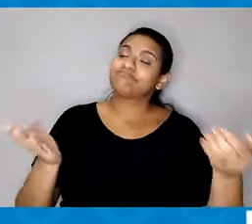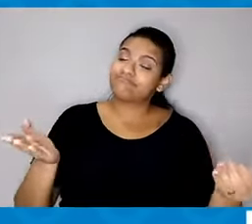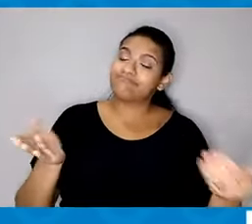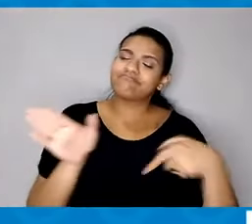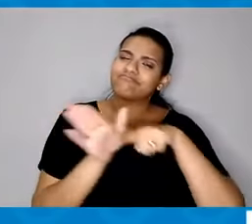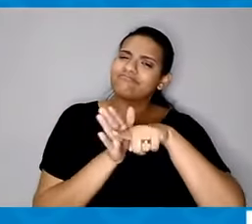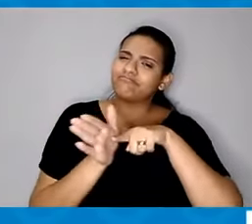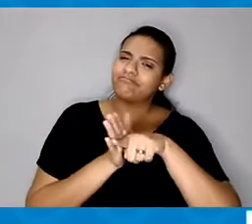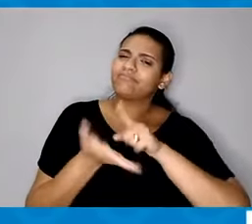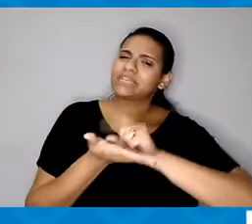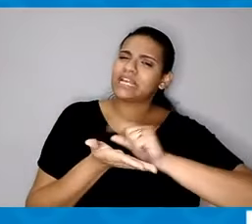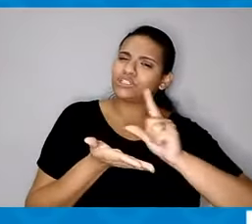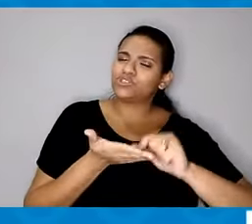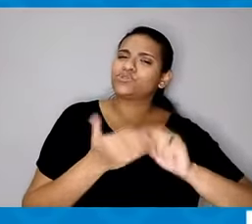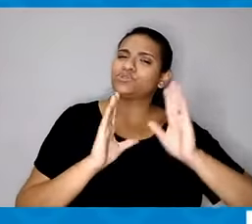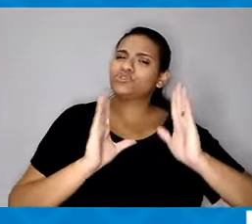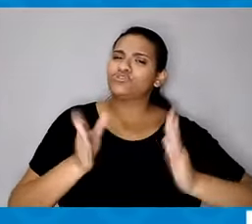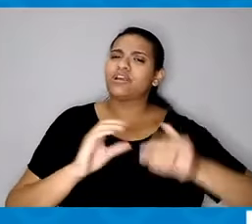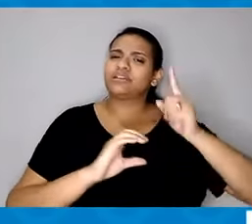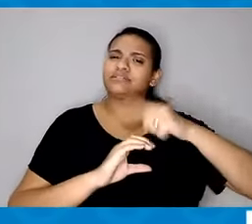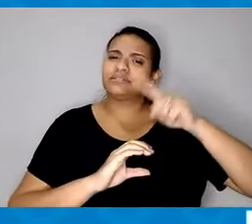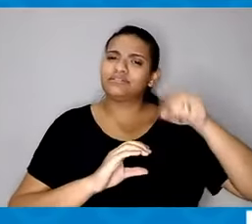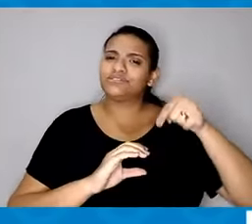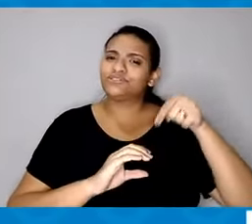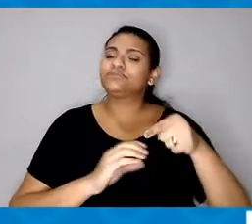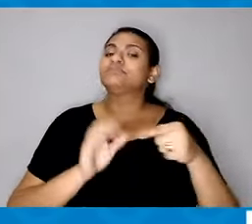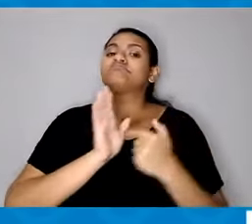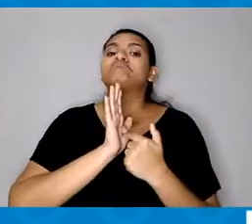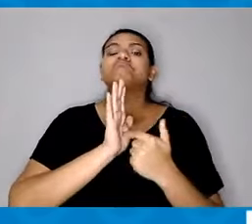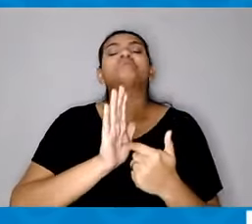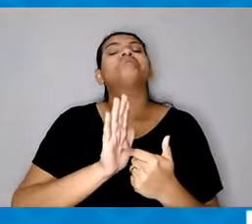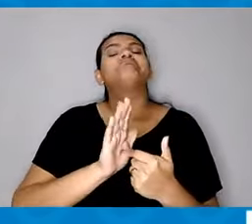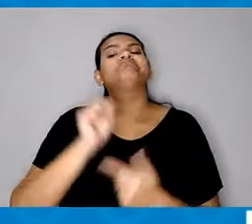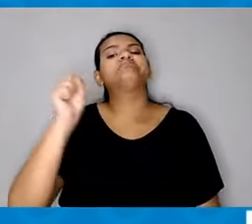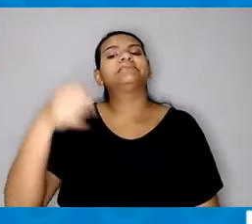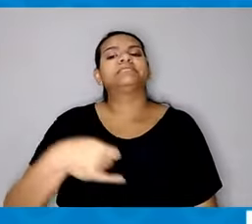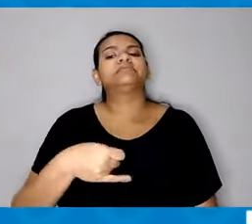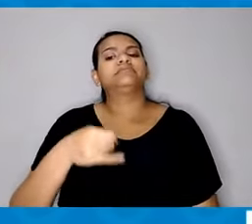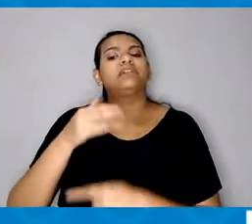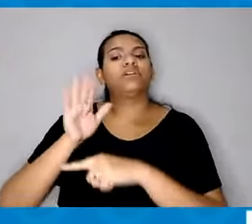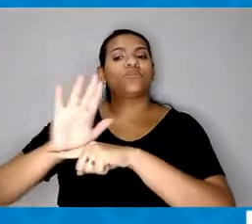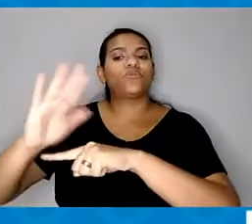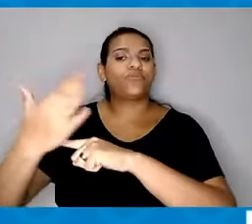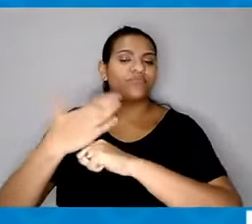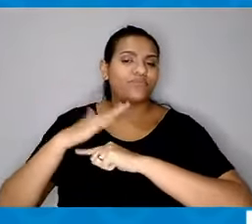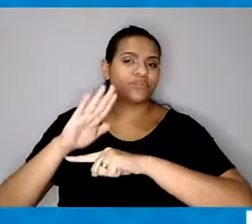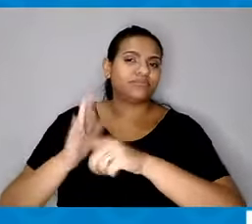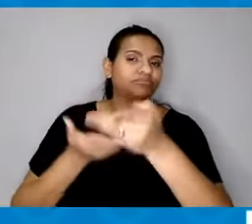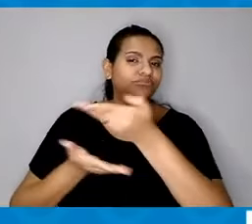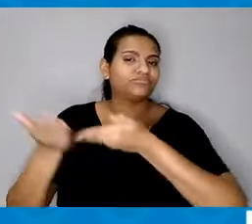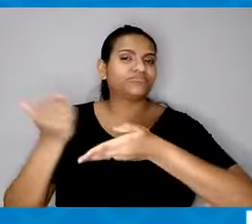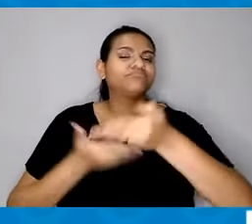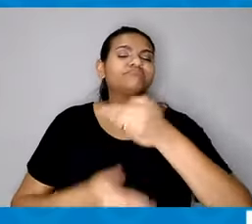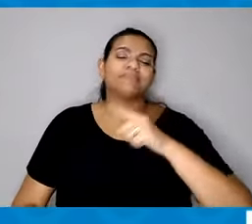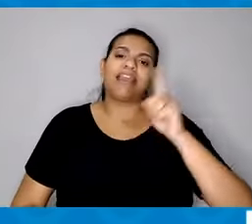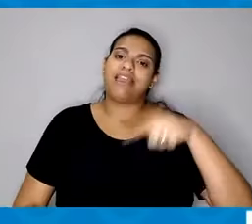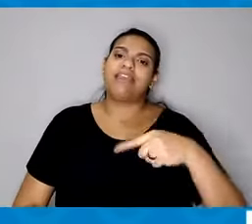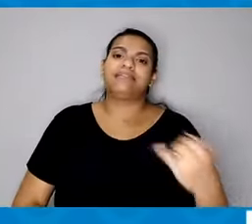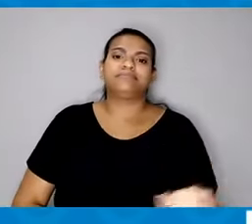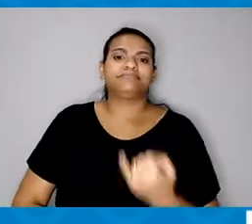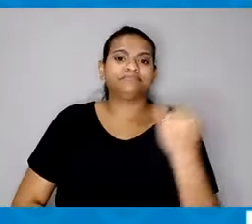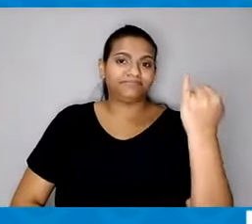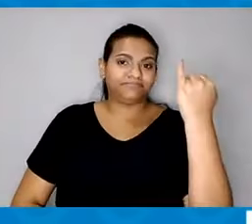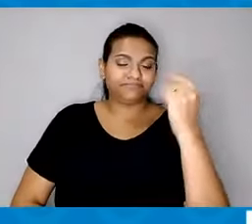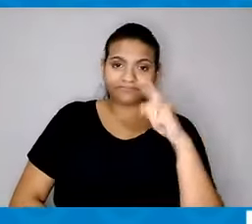é um instrumento fundamental dentro da escola. Então, a gente tem que ser técnico nesse sentido, de buscar conhecimento